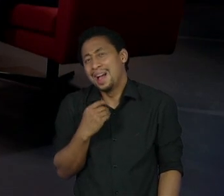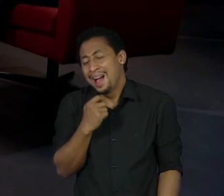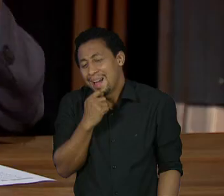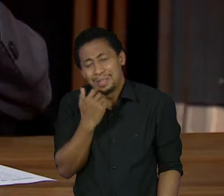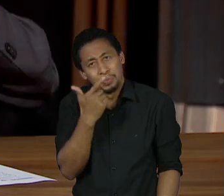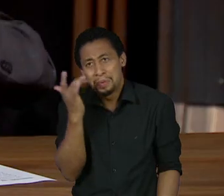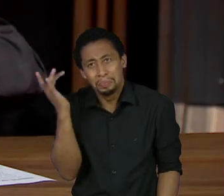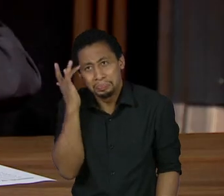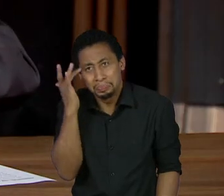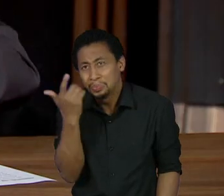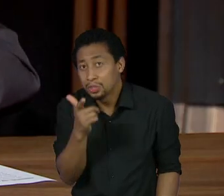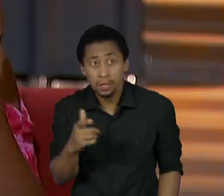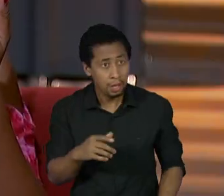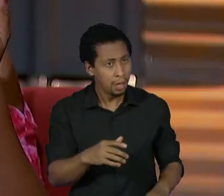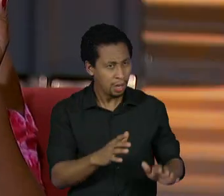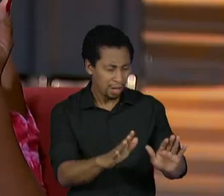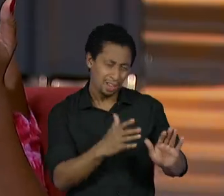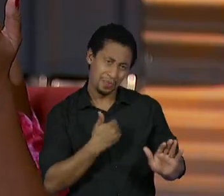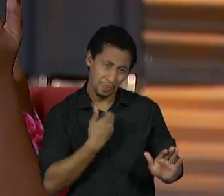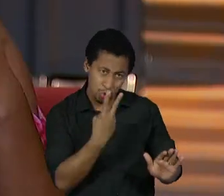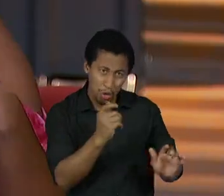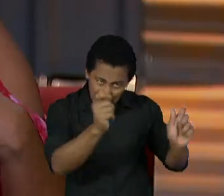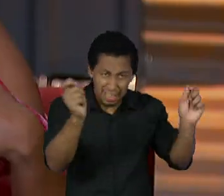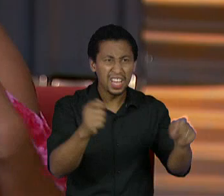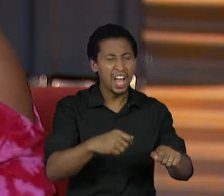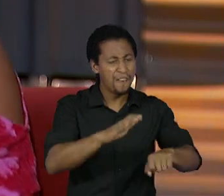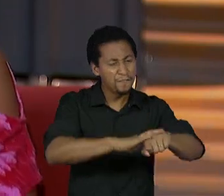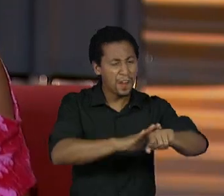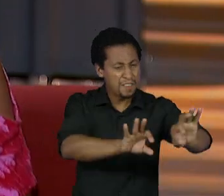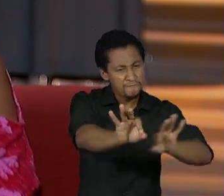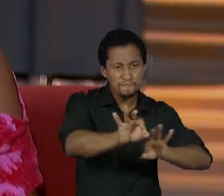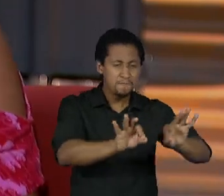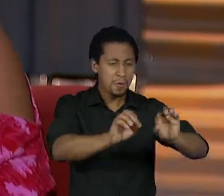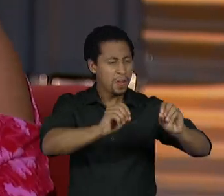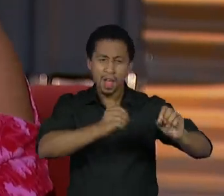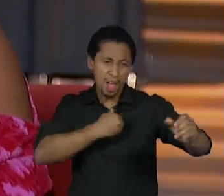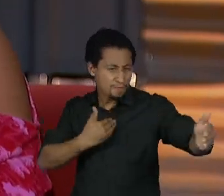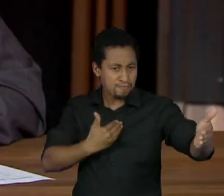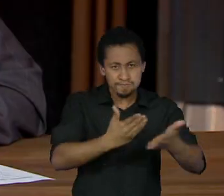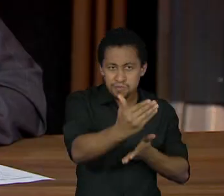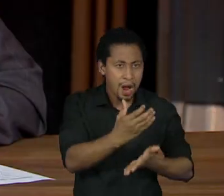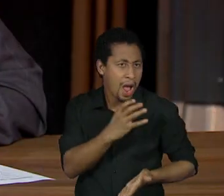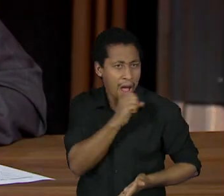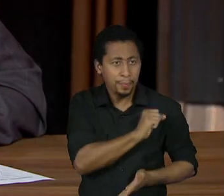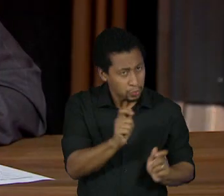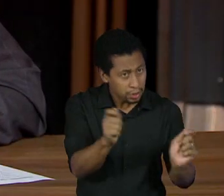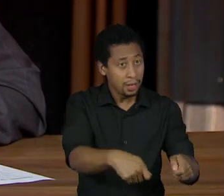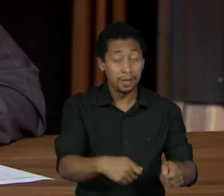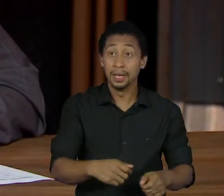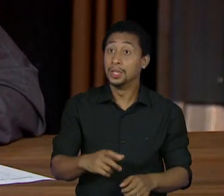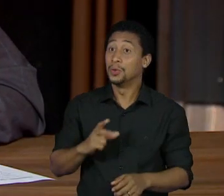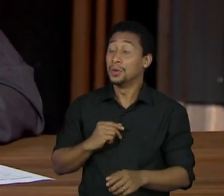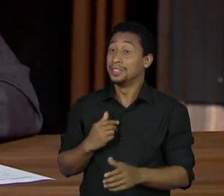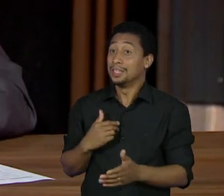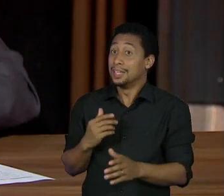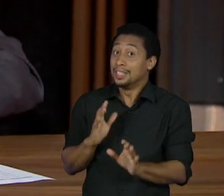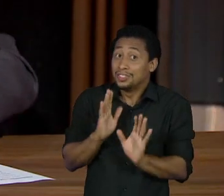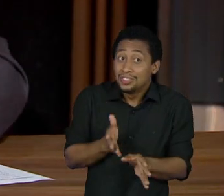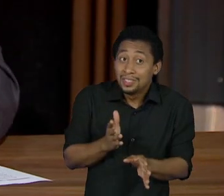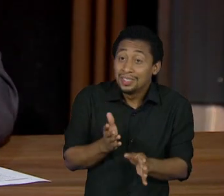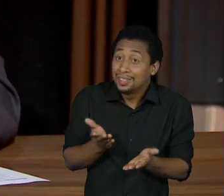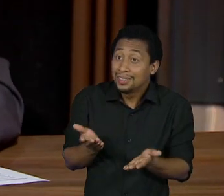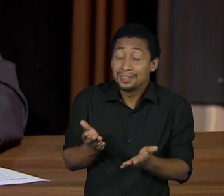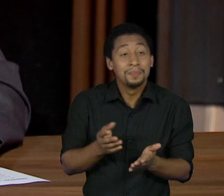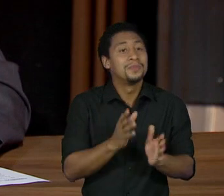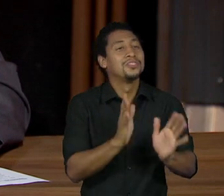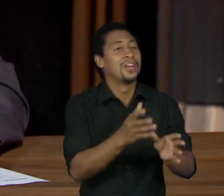ó, pum! É 30, se não me engano, em governo e 35 presidente. Ainda tenho tempo. Olha, ela já fez a conta. Eu vou